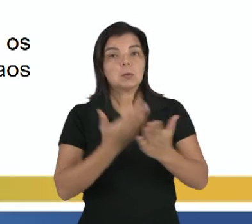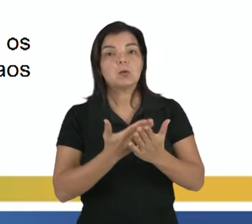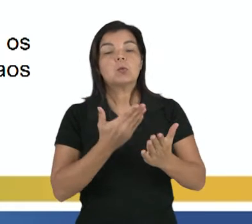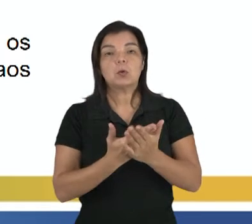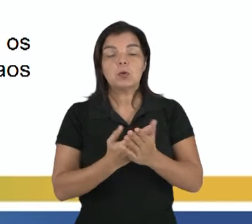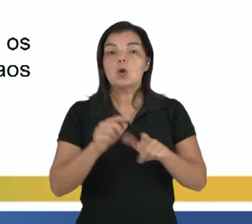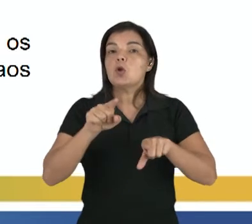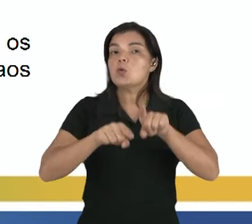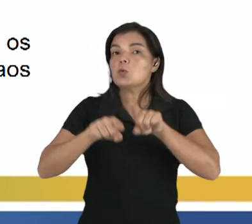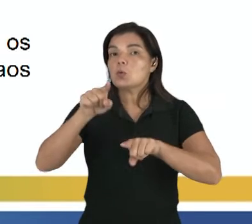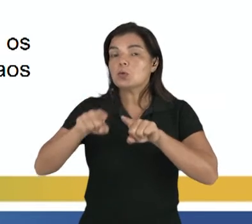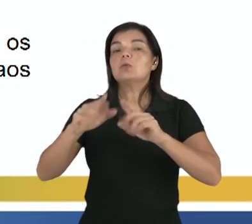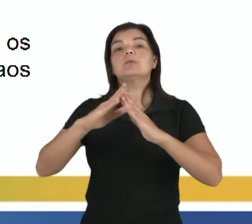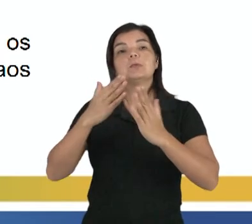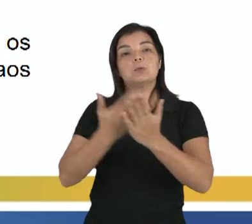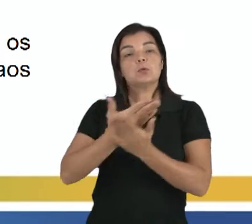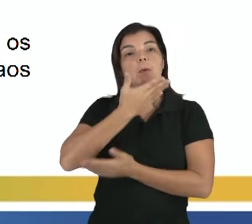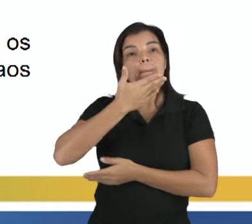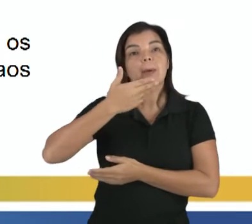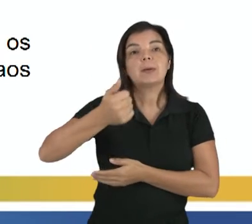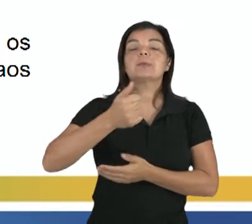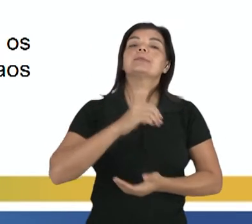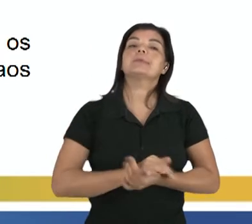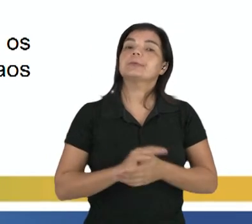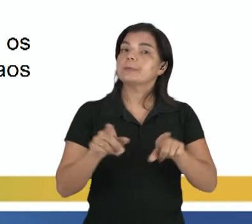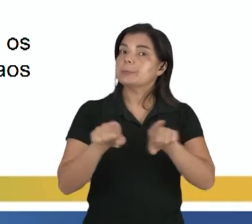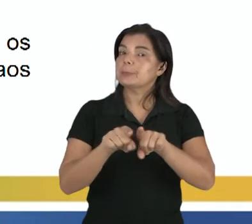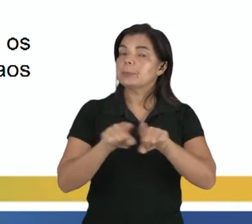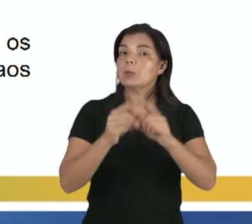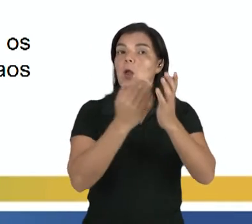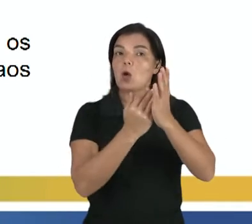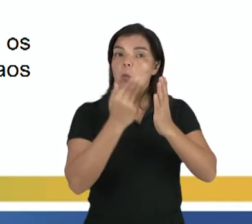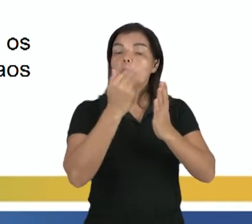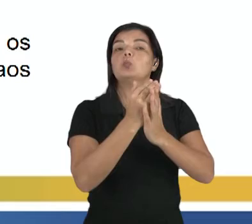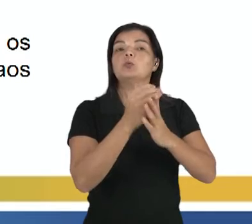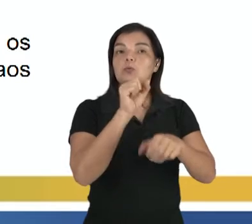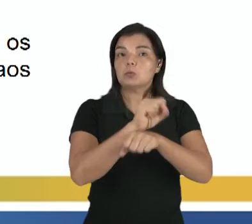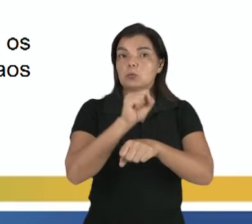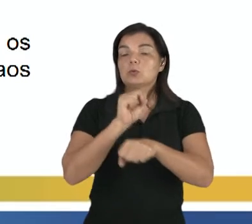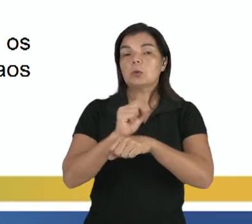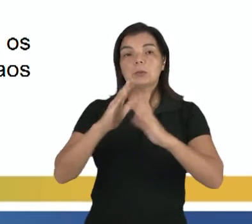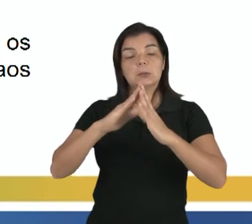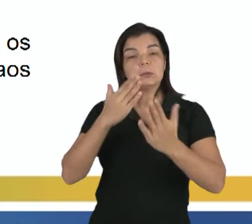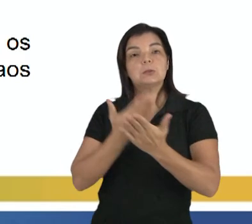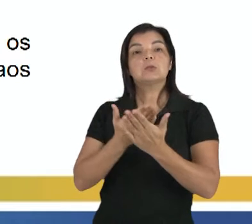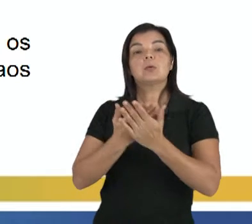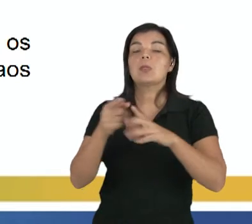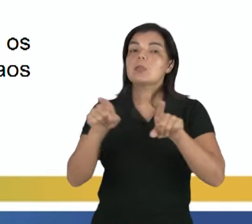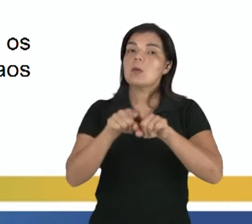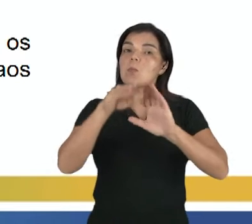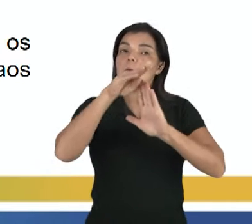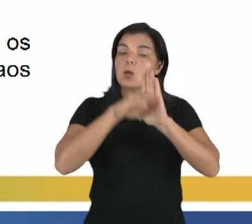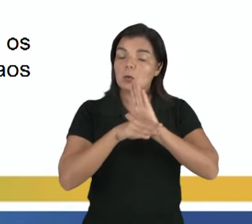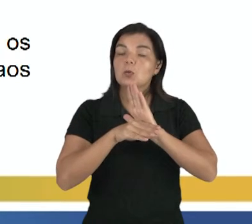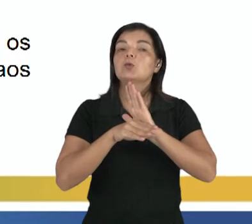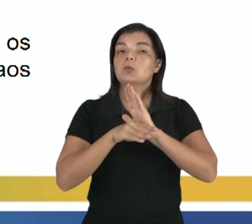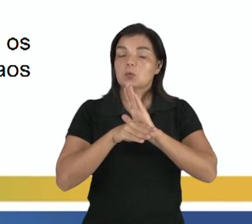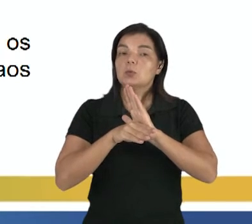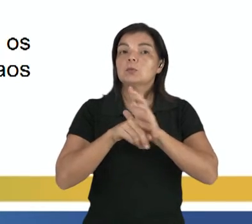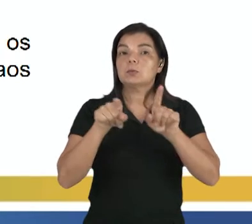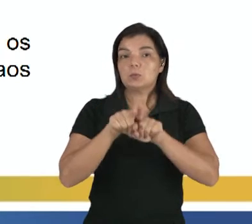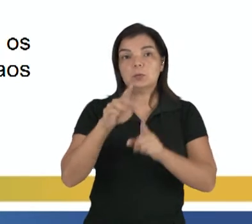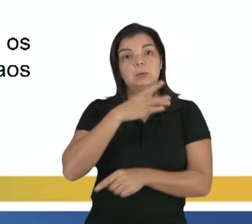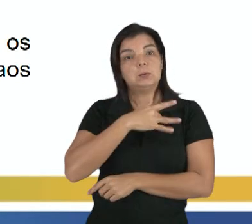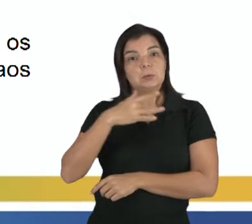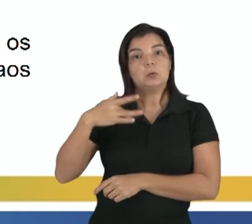seu nível de escolaridade também melhore, né? Aumentando a expectativa de escolaridade, também diminui as baixas condições